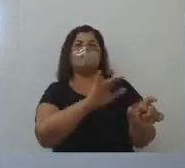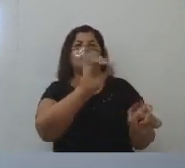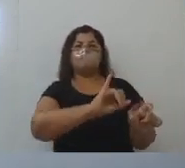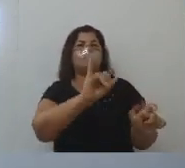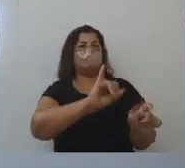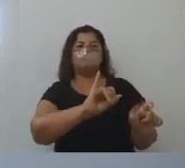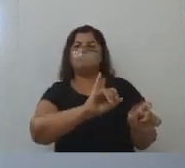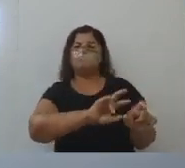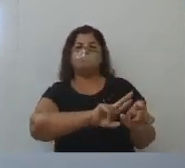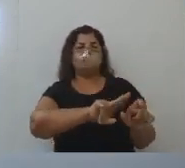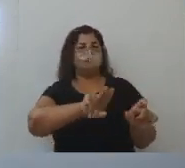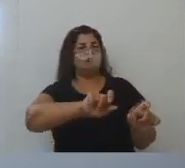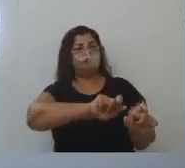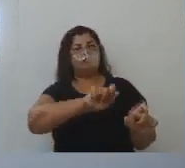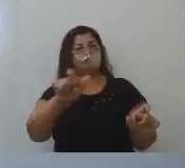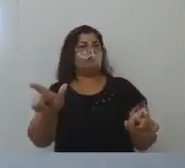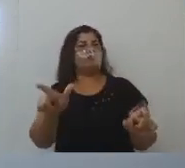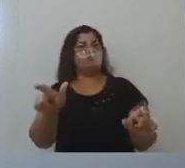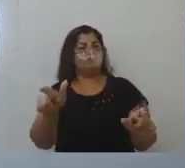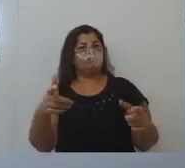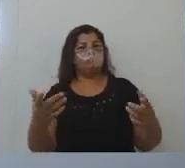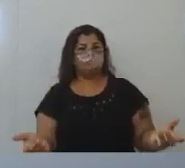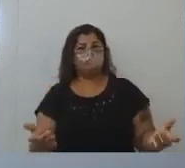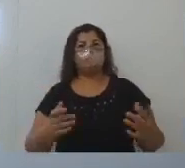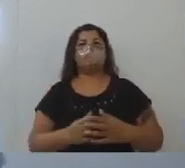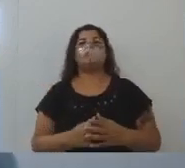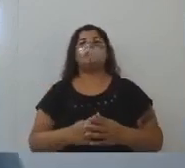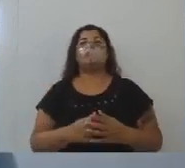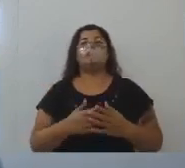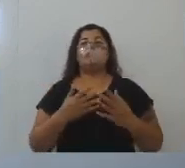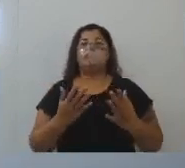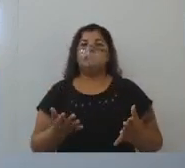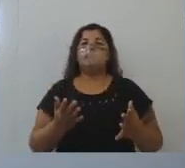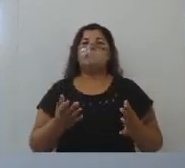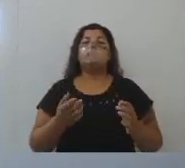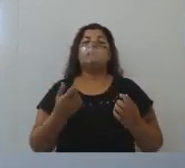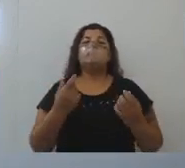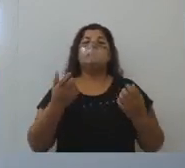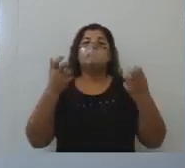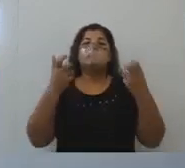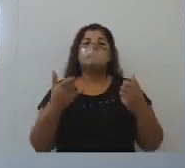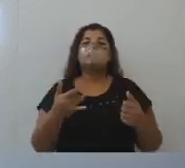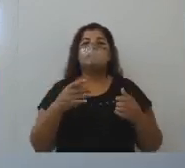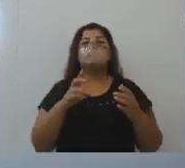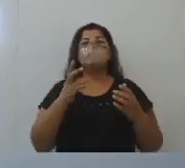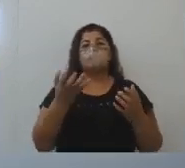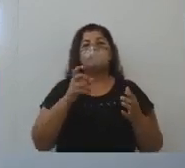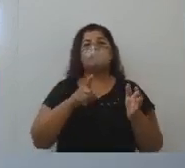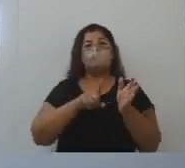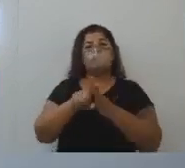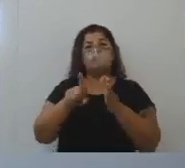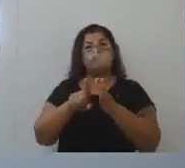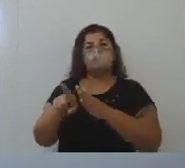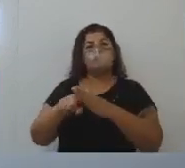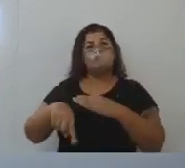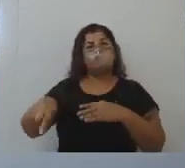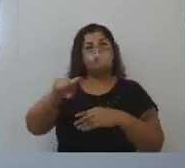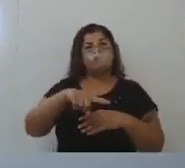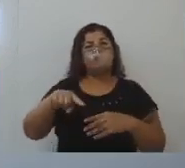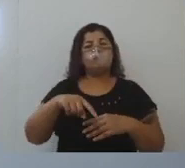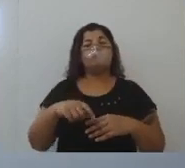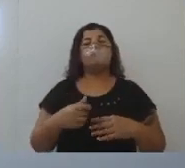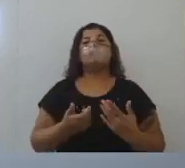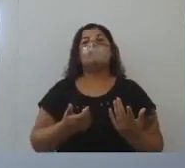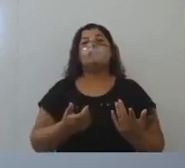coisa. E aí, para encerrar, porque meu tempo está acabando, não é isso? Eu quero fazer uma pergunta para vocês. Quanto